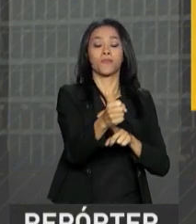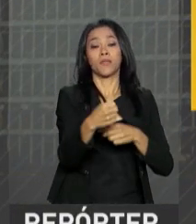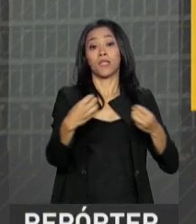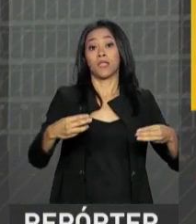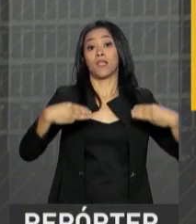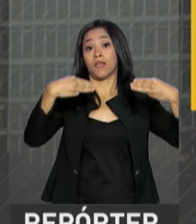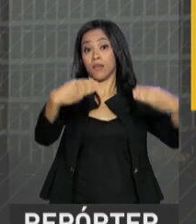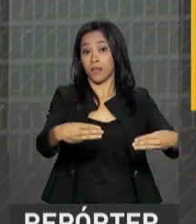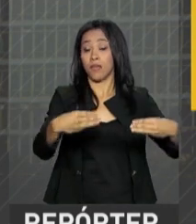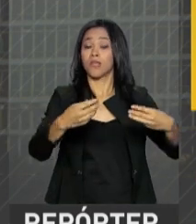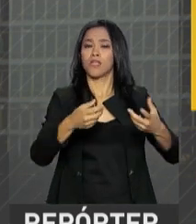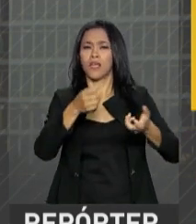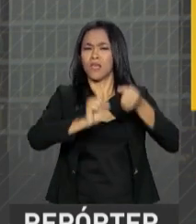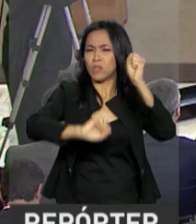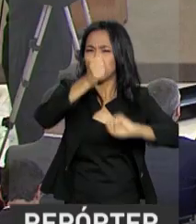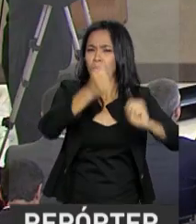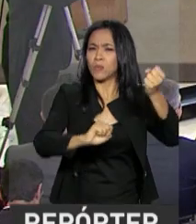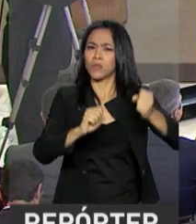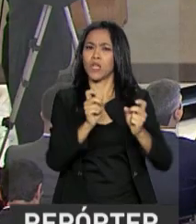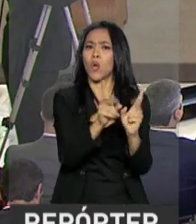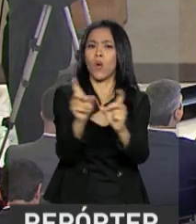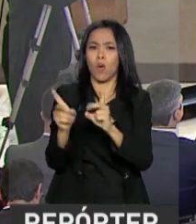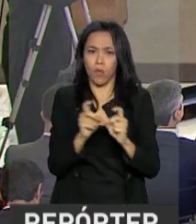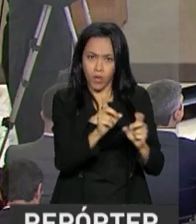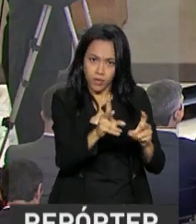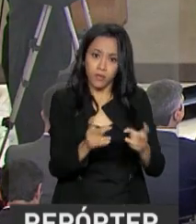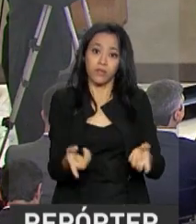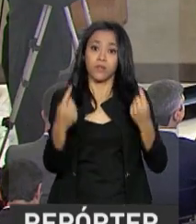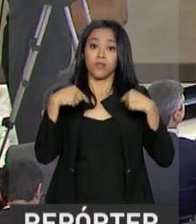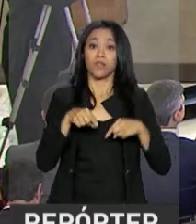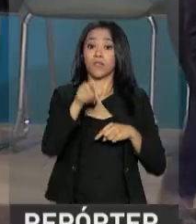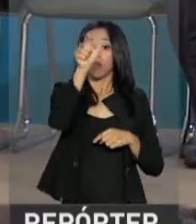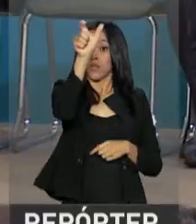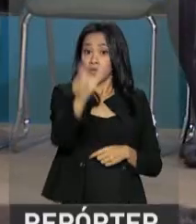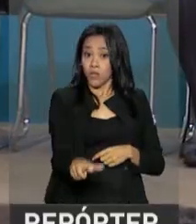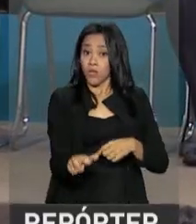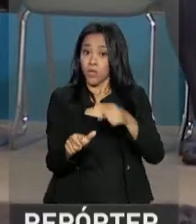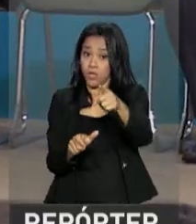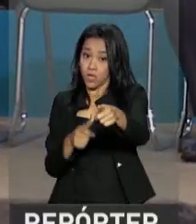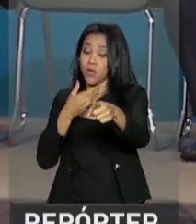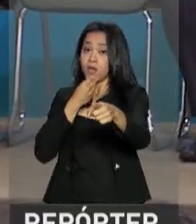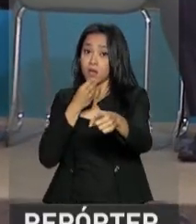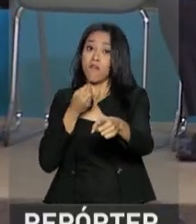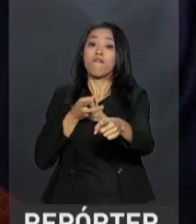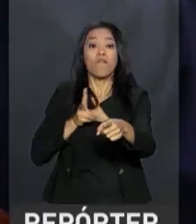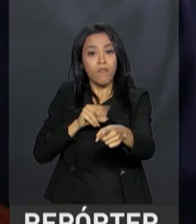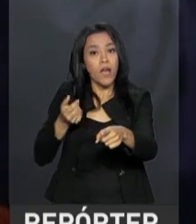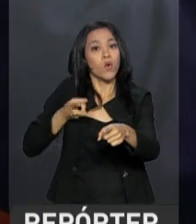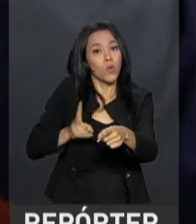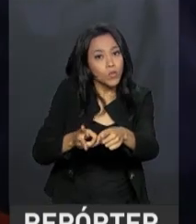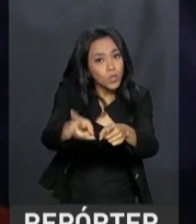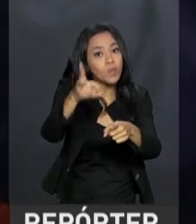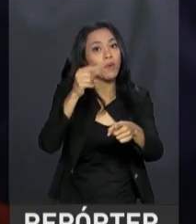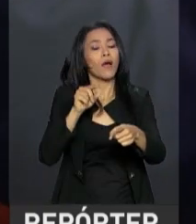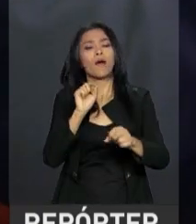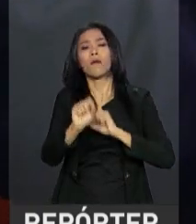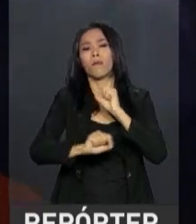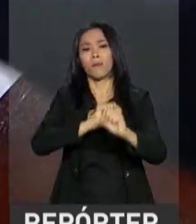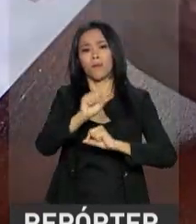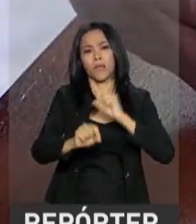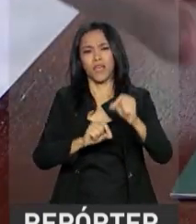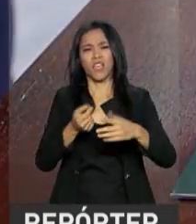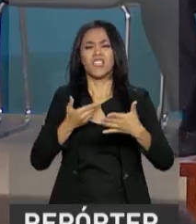exterior e serviços o ministro marcos jorge definiu que vai dar continuidade à agenda de desburocratização